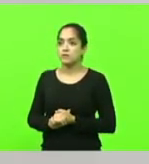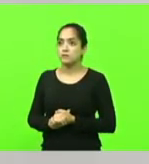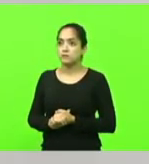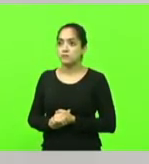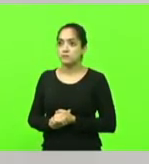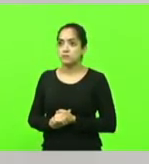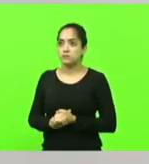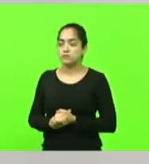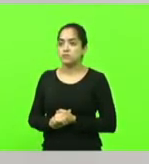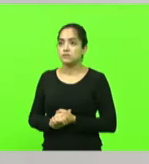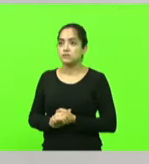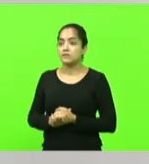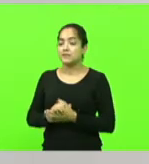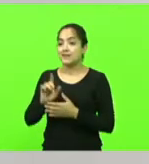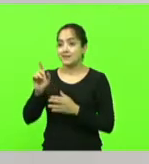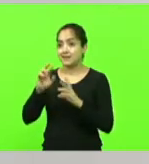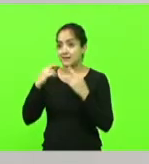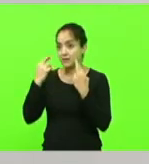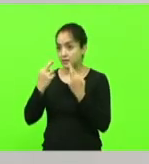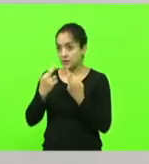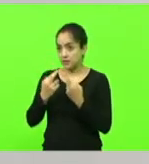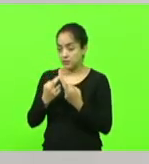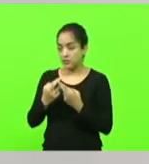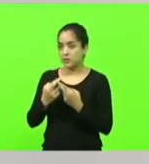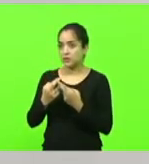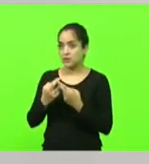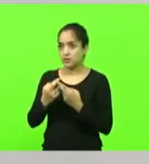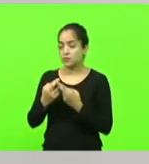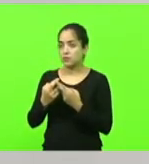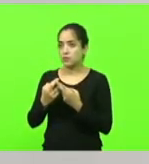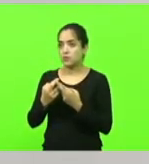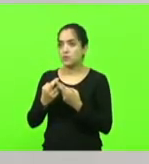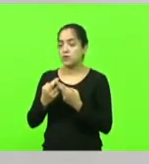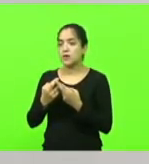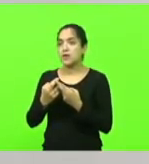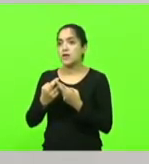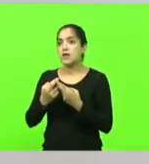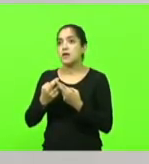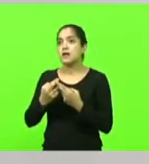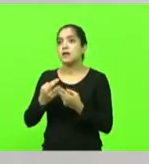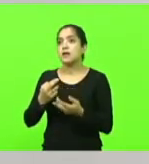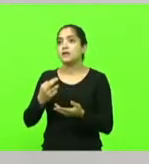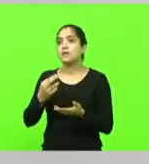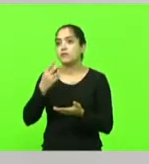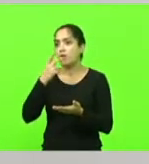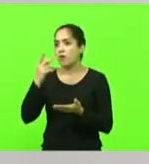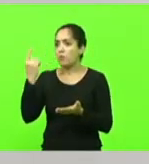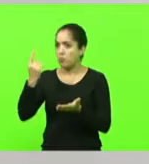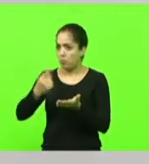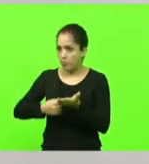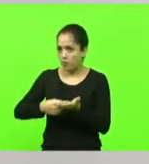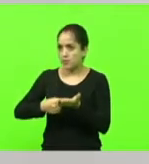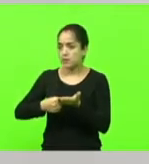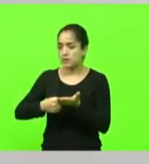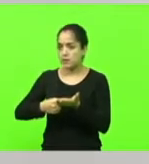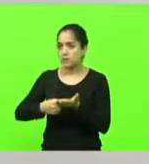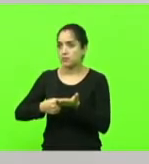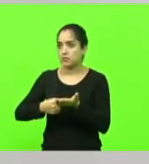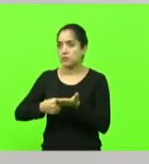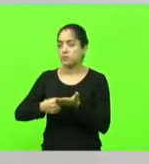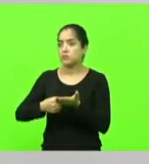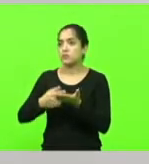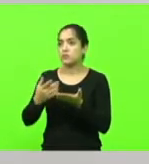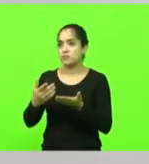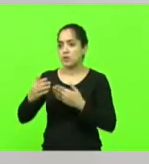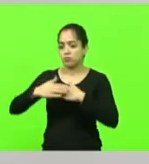Naquela oportunidade, o ministro prometeu a assinatura de um contrato para recuperação do piso asfáltico